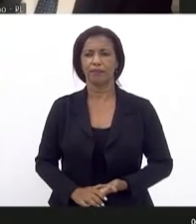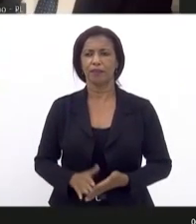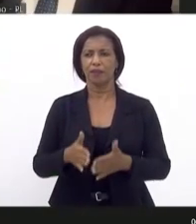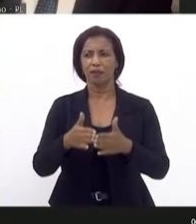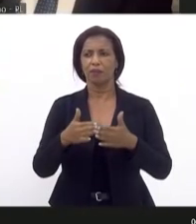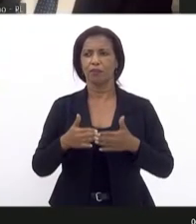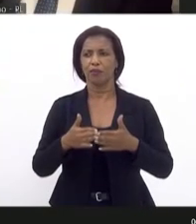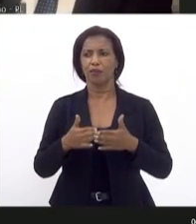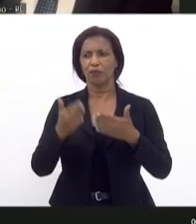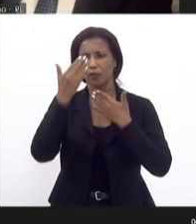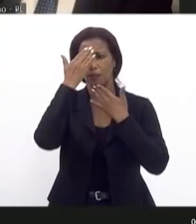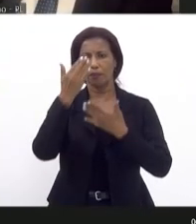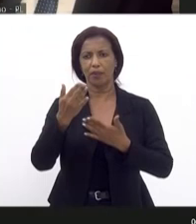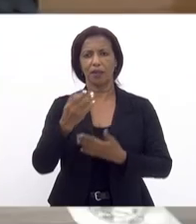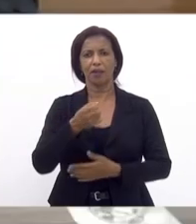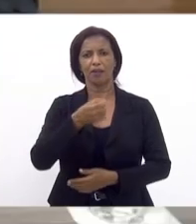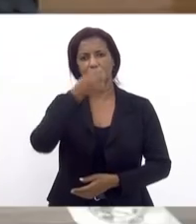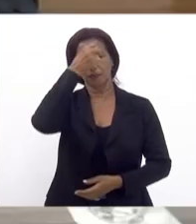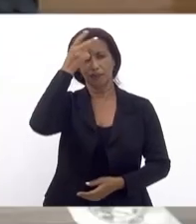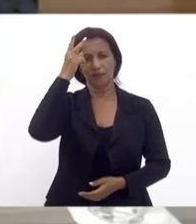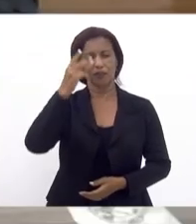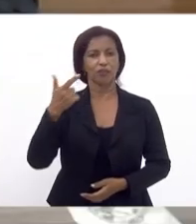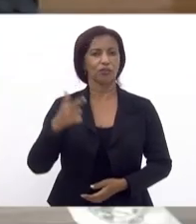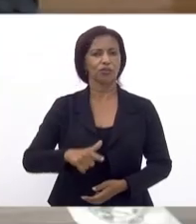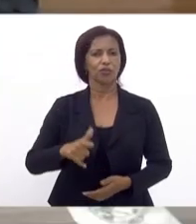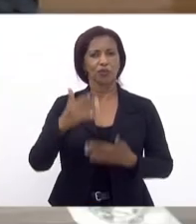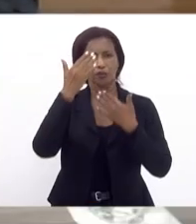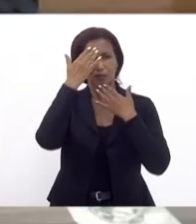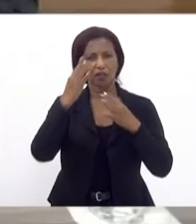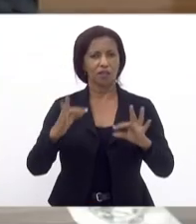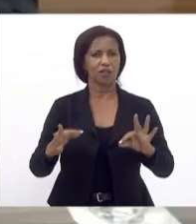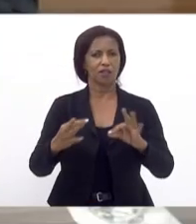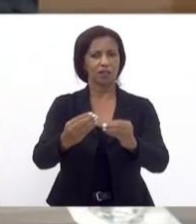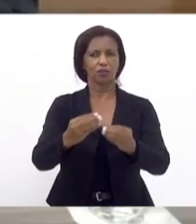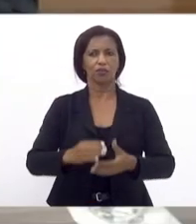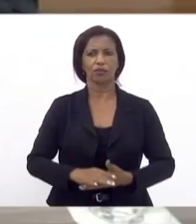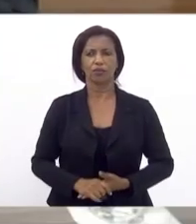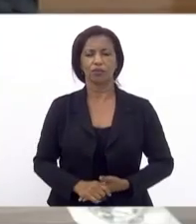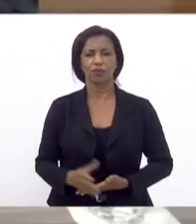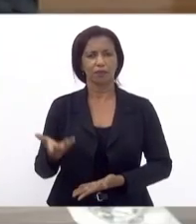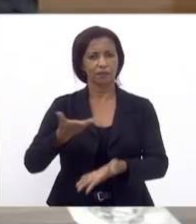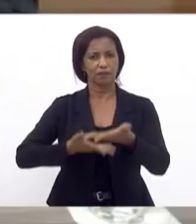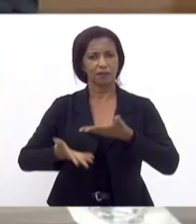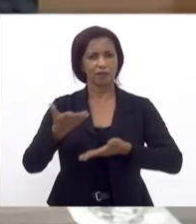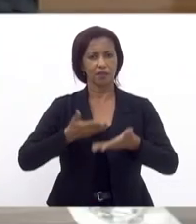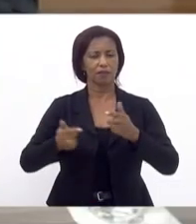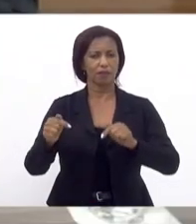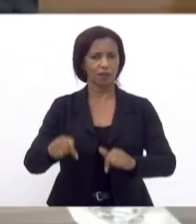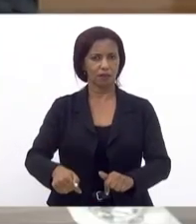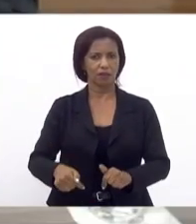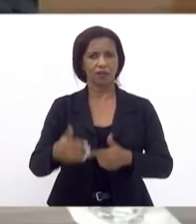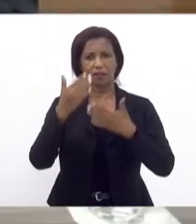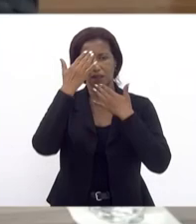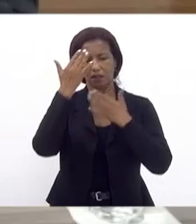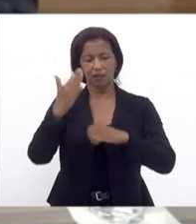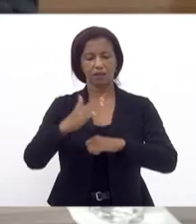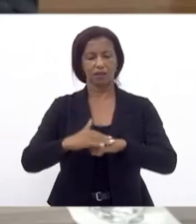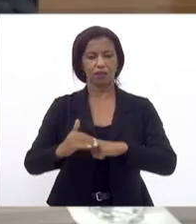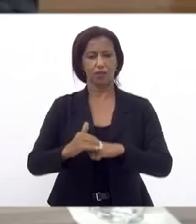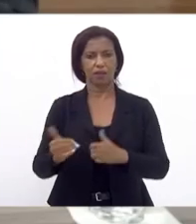favor. Obrigado, prefeito. Mais uma vez agradecer a todos que participaram aqui conosco, agradecer o carinho